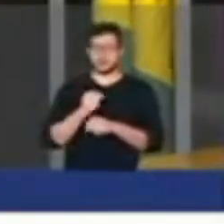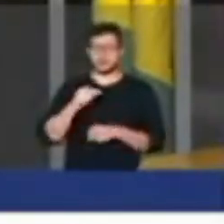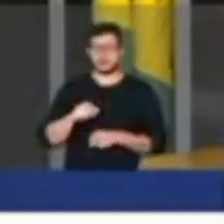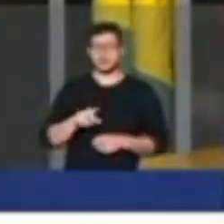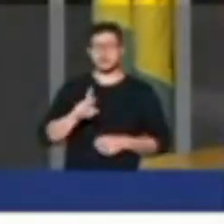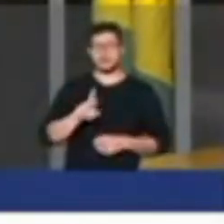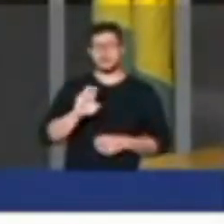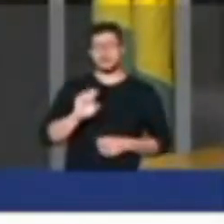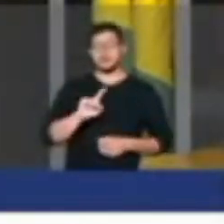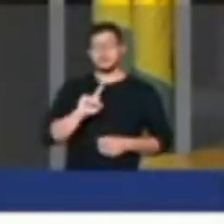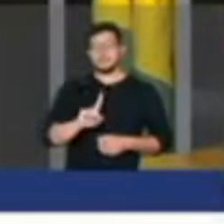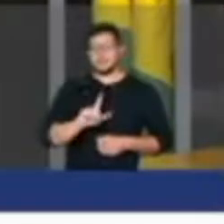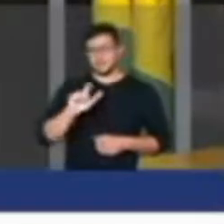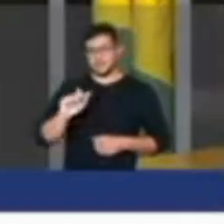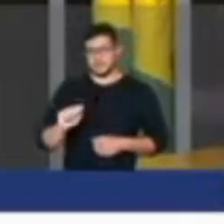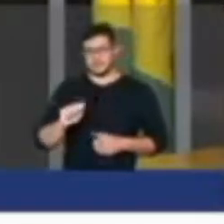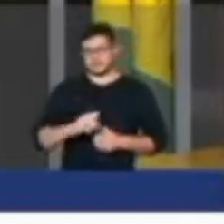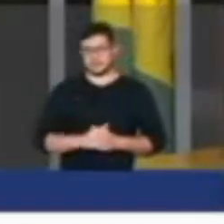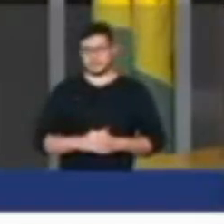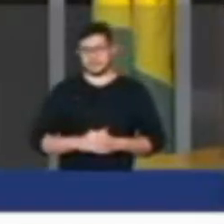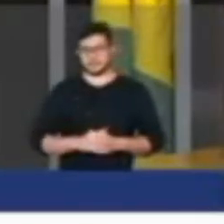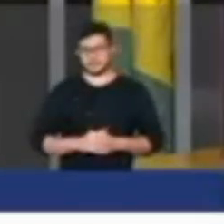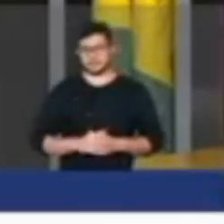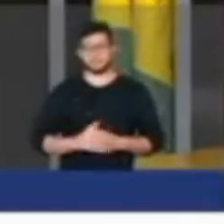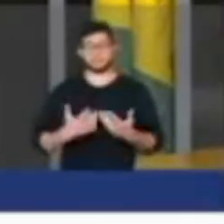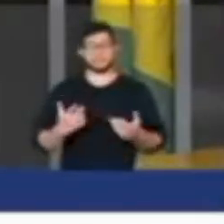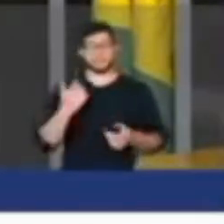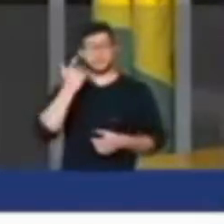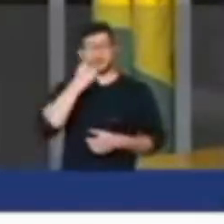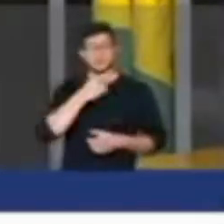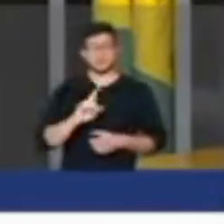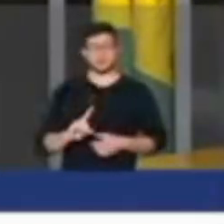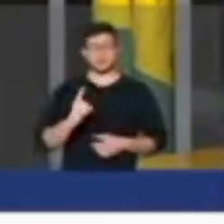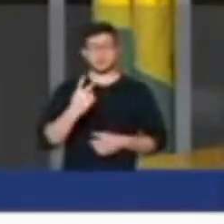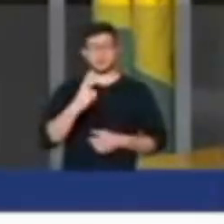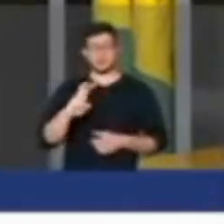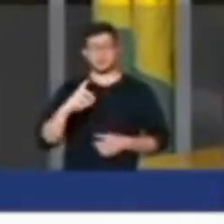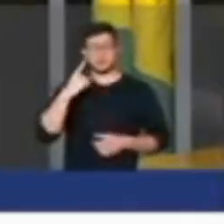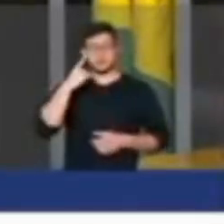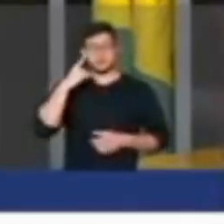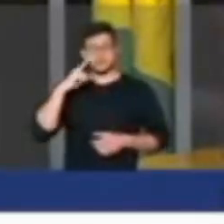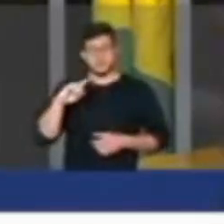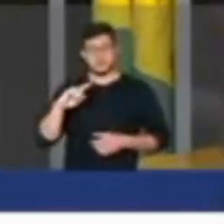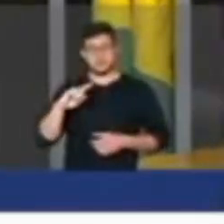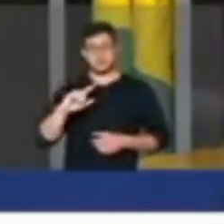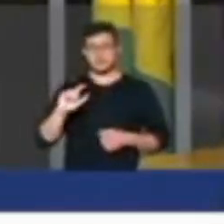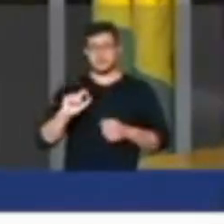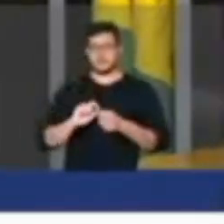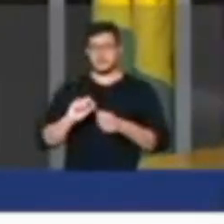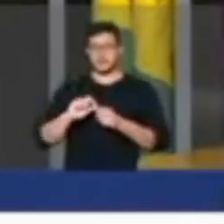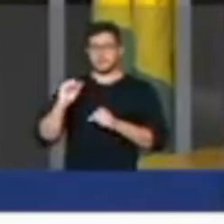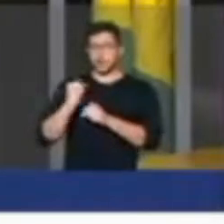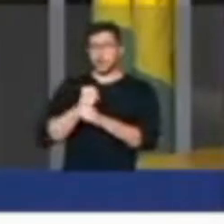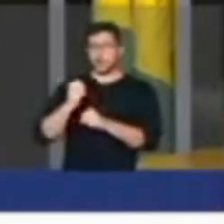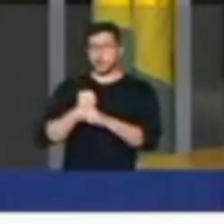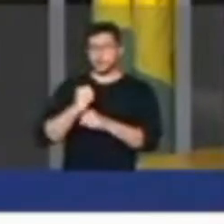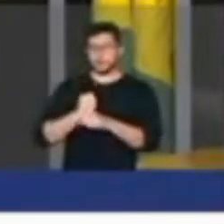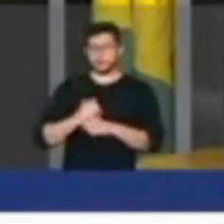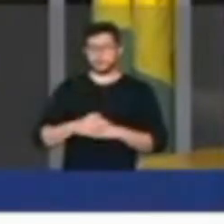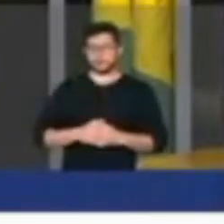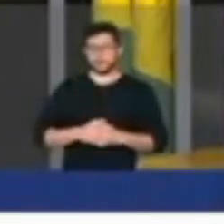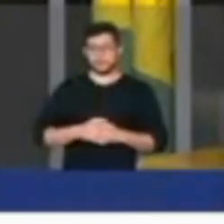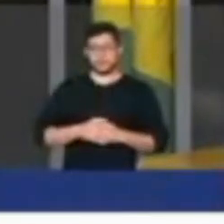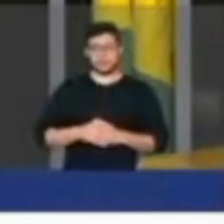com recursos privados em tempo recorde. Em 15 dias, construíram uma obra que, se fosse realizada por